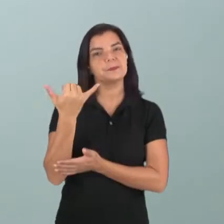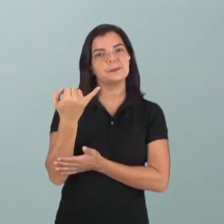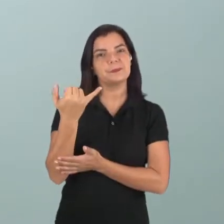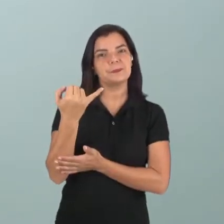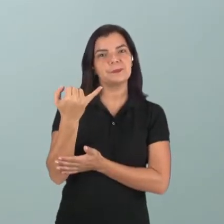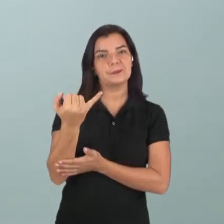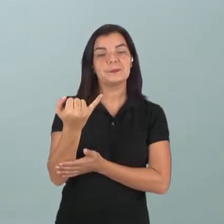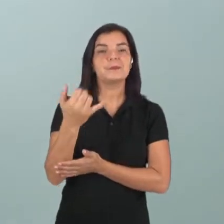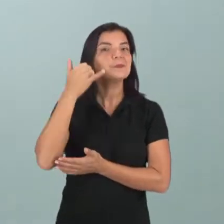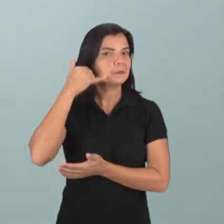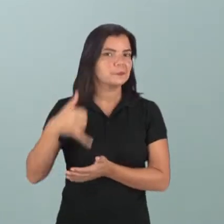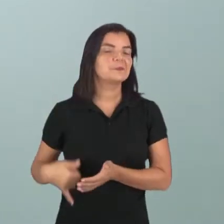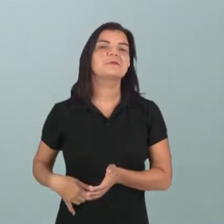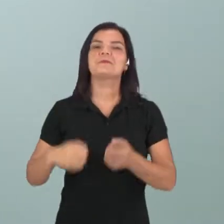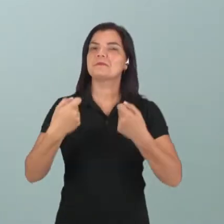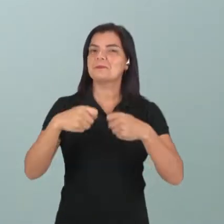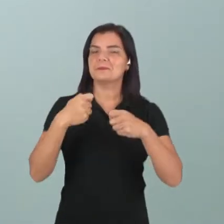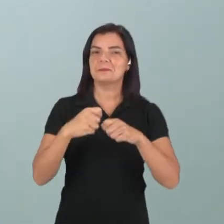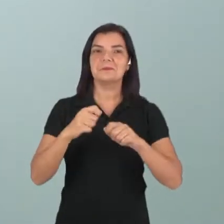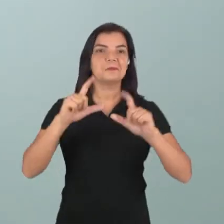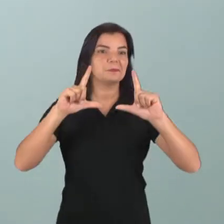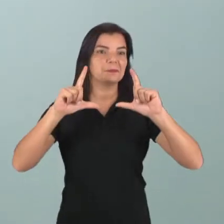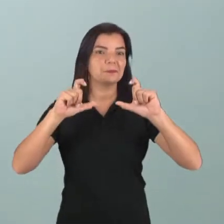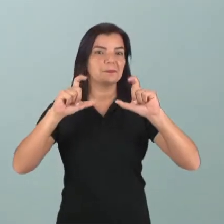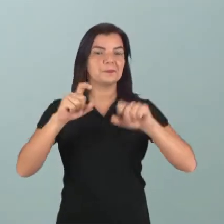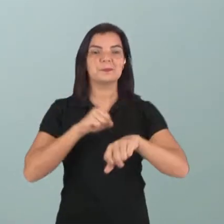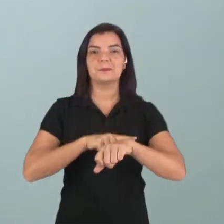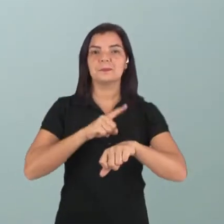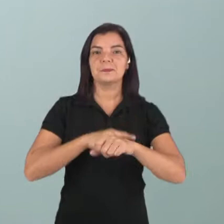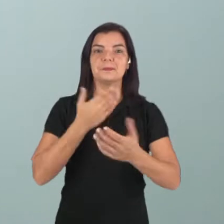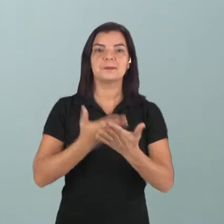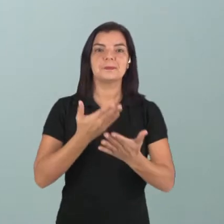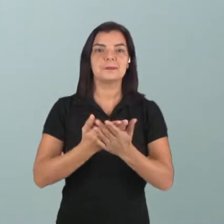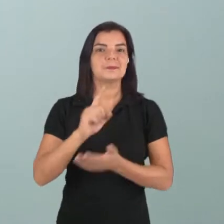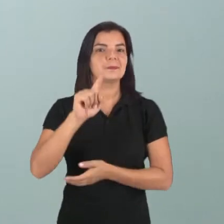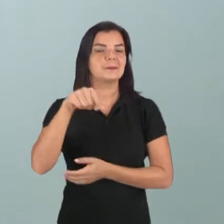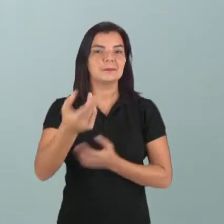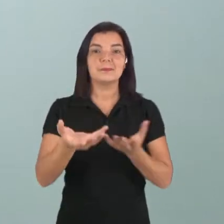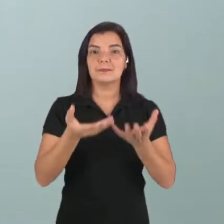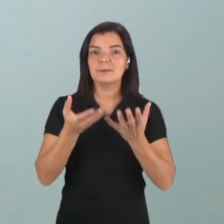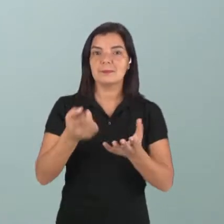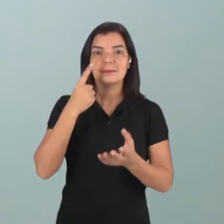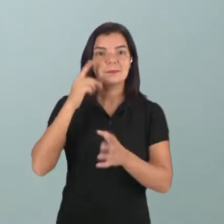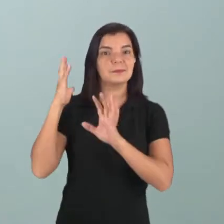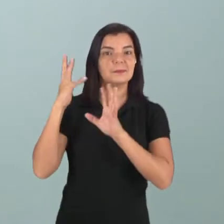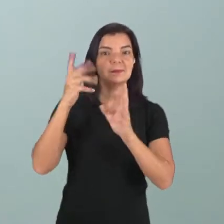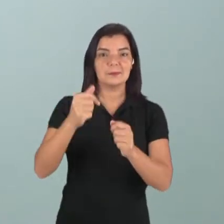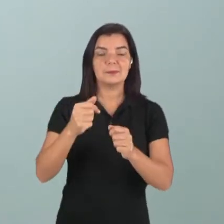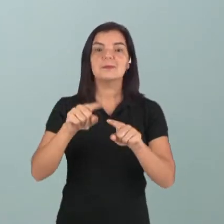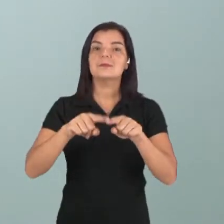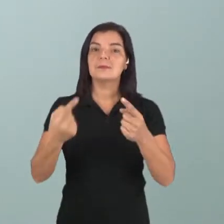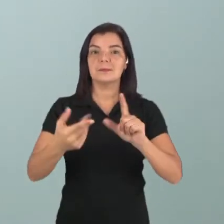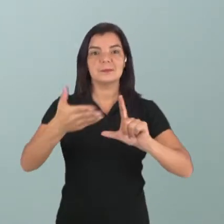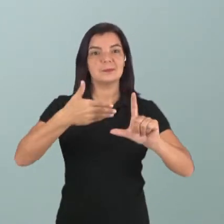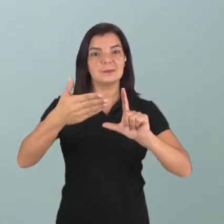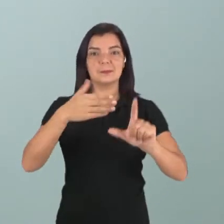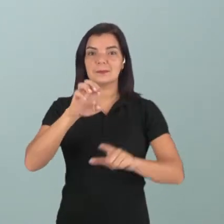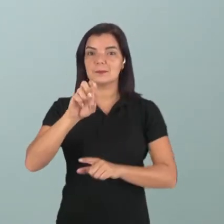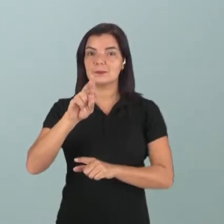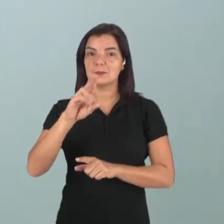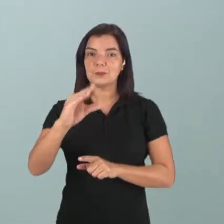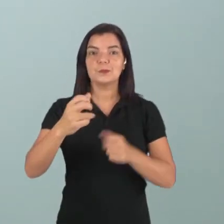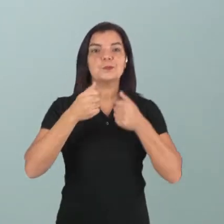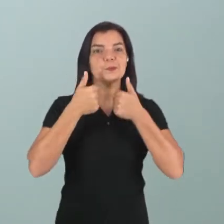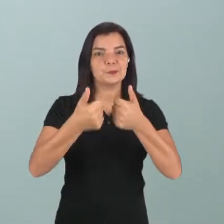caneta, pegue o celular se você precisar aí para registrar algum momento da aula e depois, se você quiser rever essa aula, é só ir lá na plataforma Eduque. Tudo